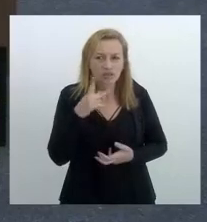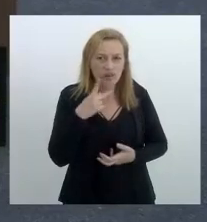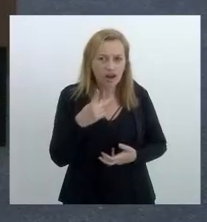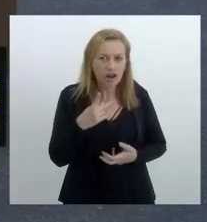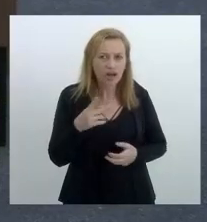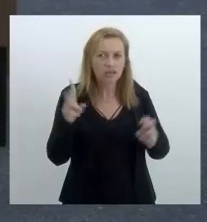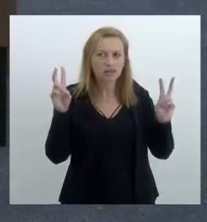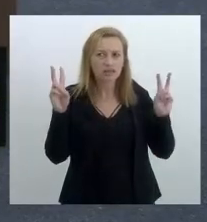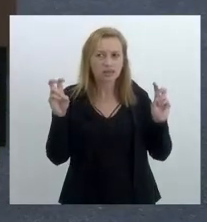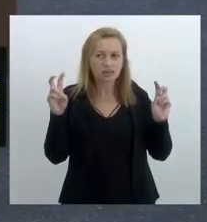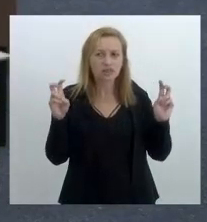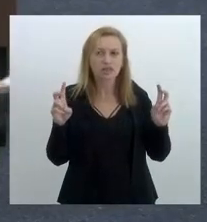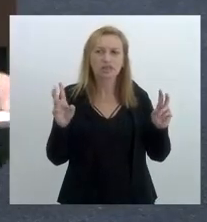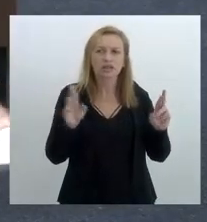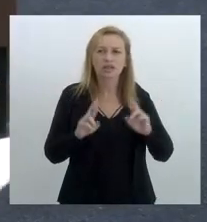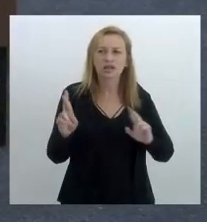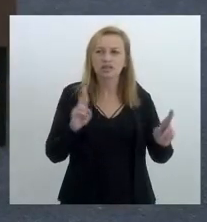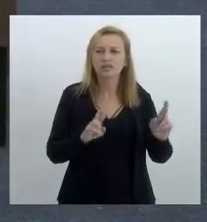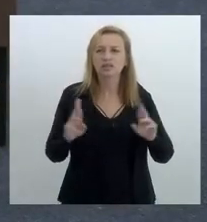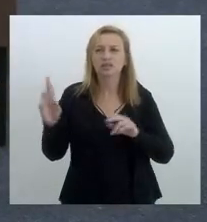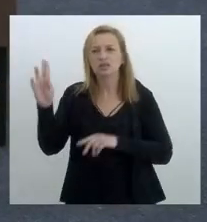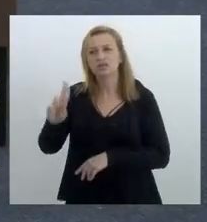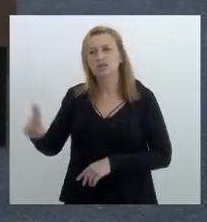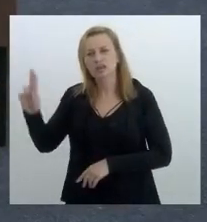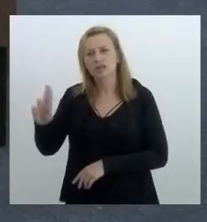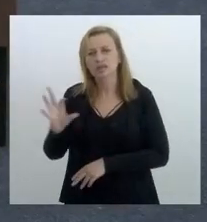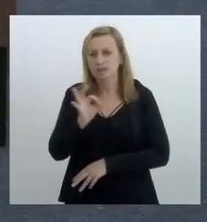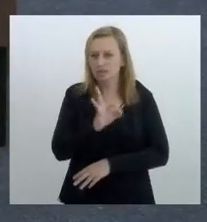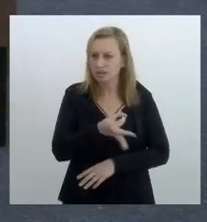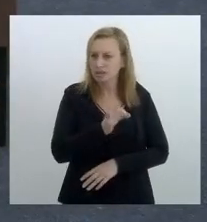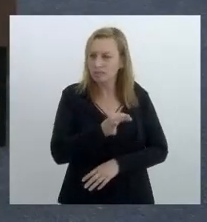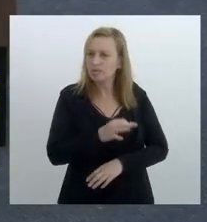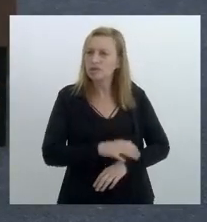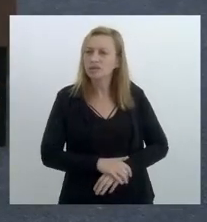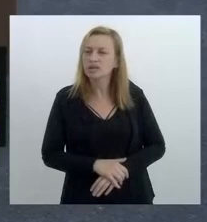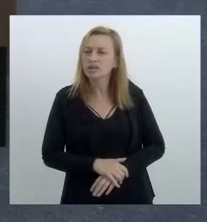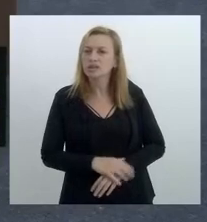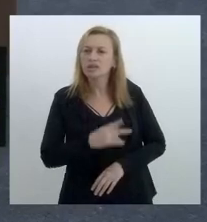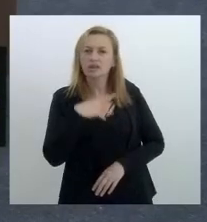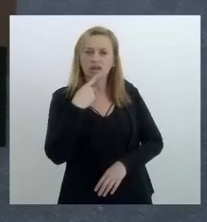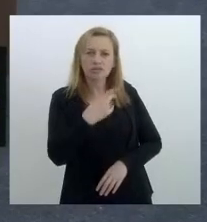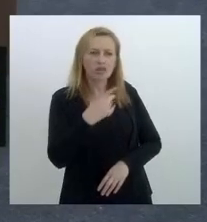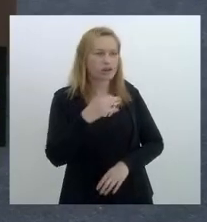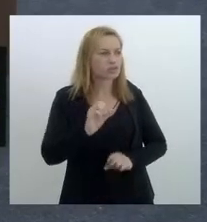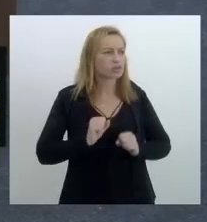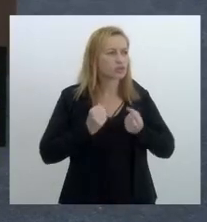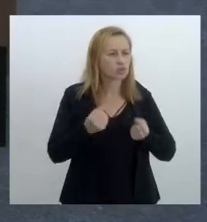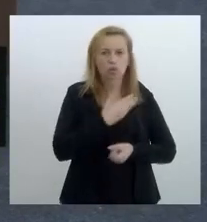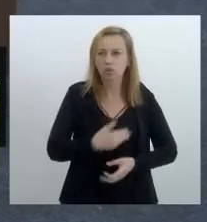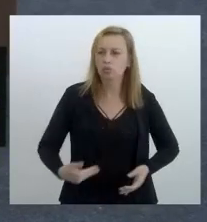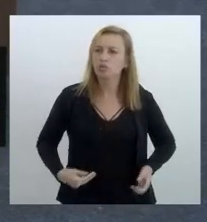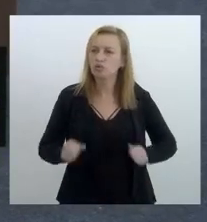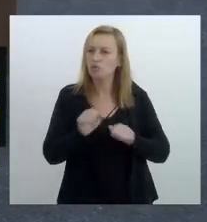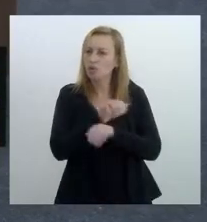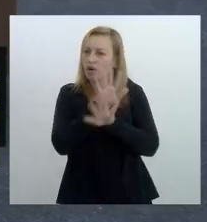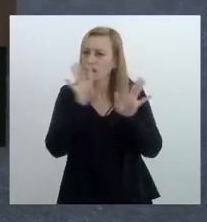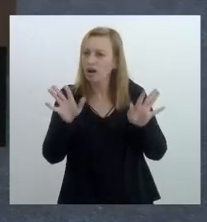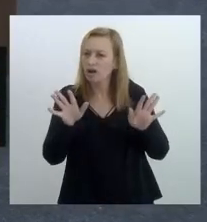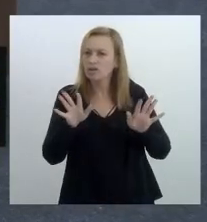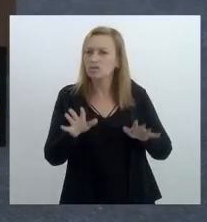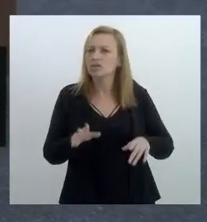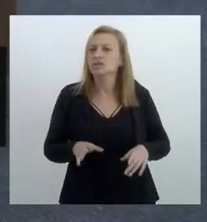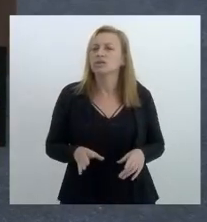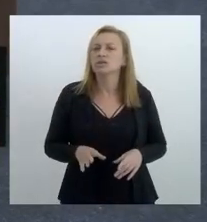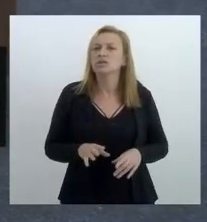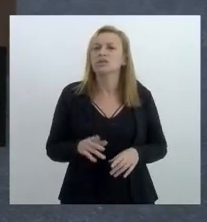nesses 3 minutos, em relação às universidades, logicamente. Na palavra do defensor público, ficou muito claro o